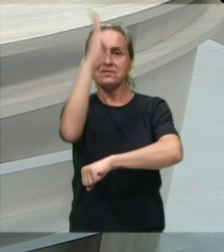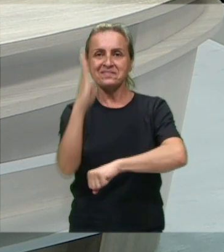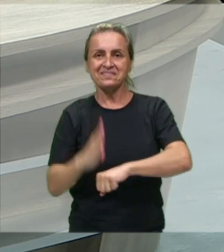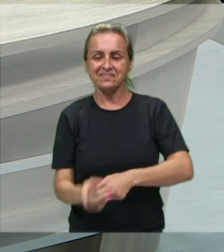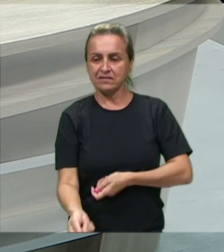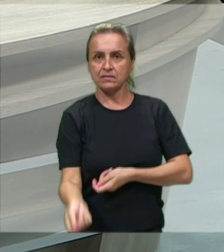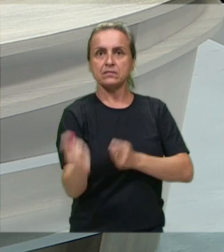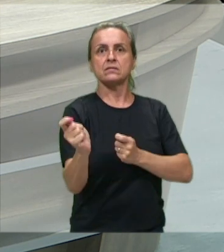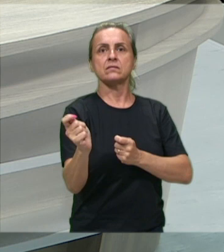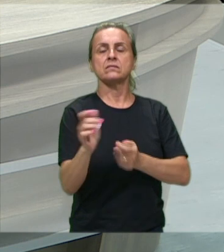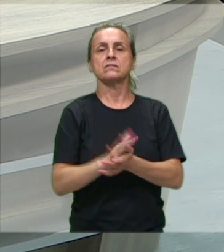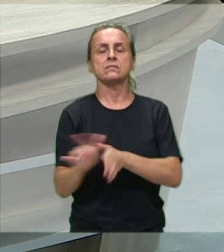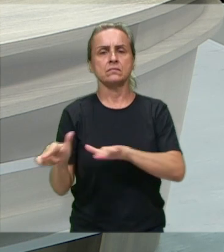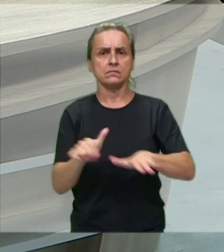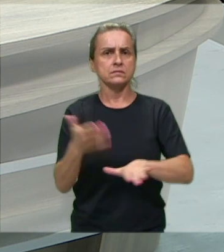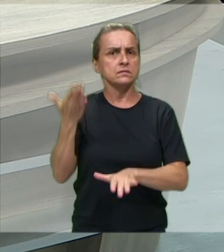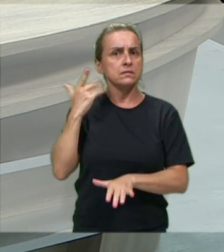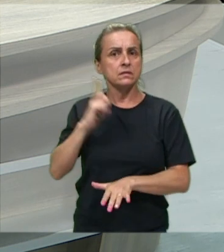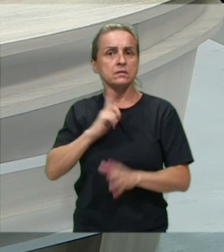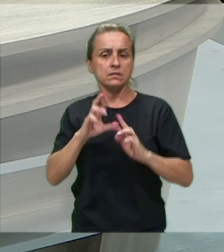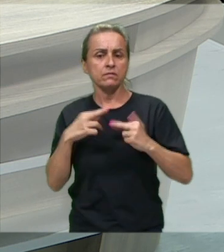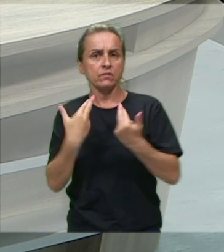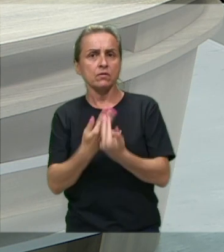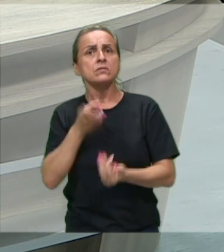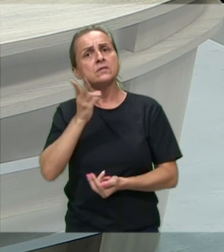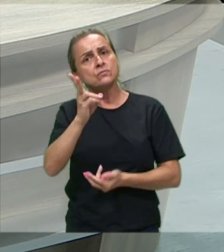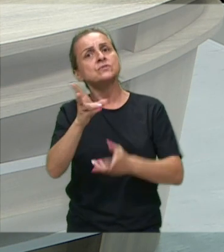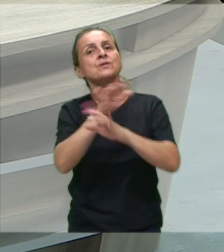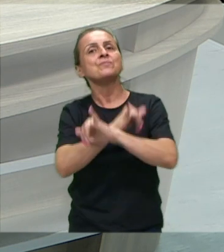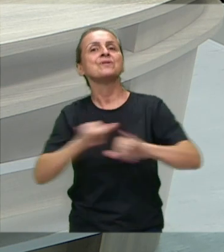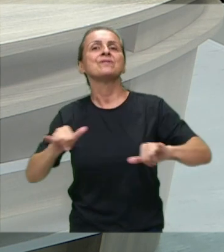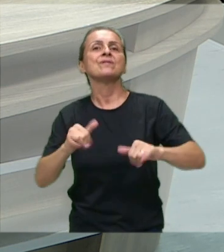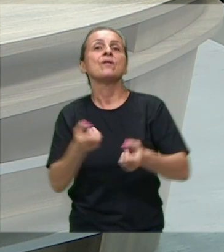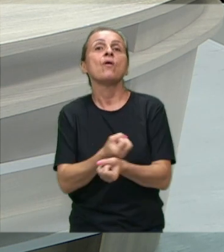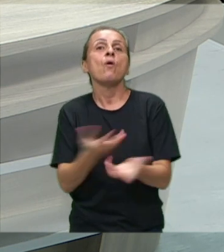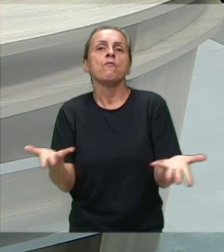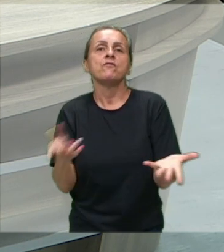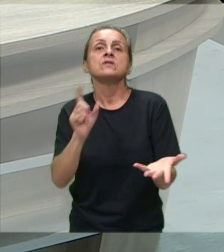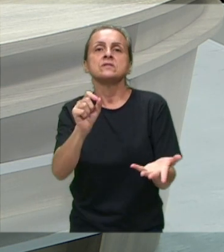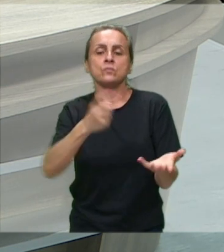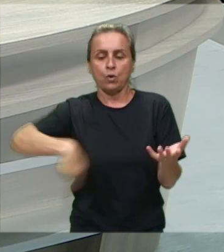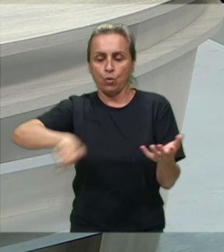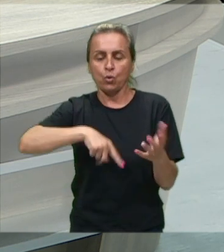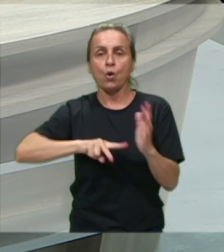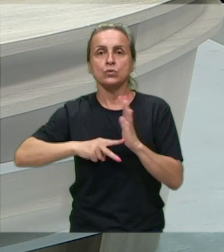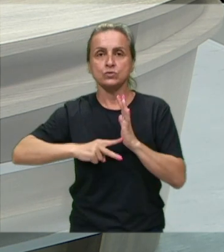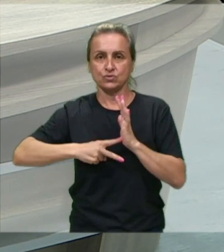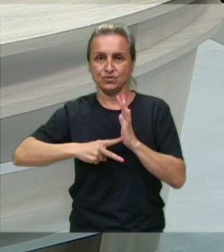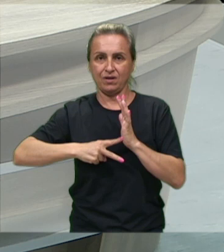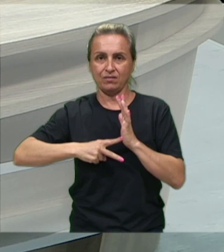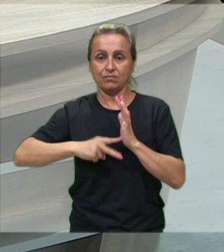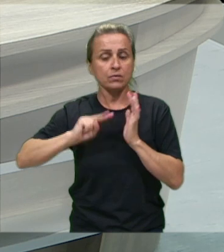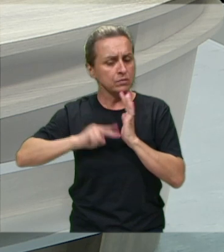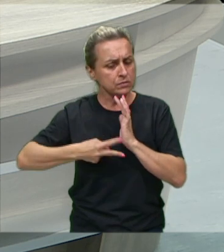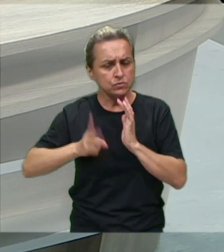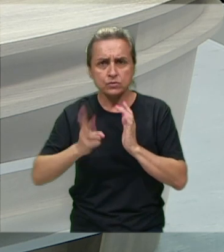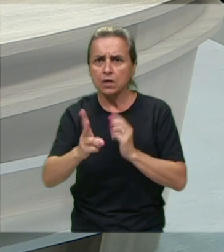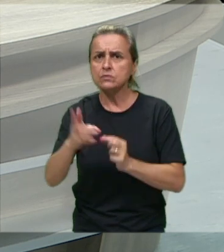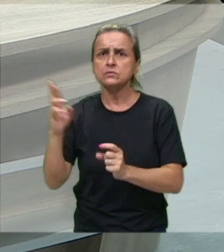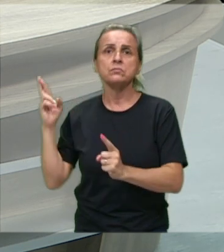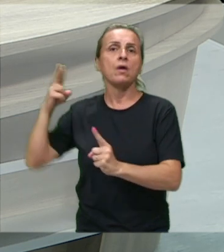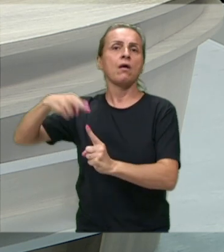semana passada, fizemos reuniões para que a gente coloque sempre à disposição o nosso sindicato. Ou seja, o sindicato sempre foi referência não